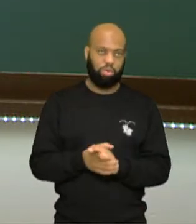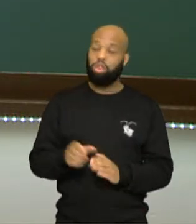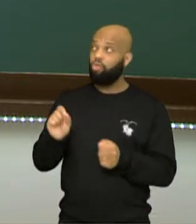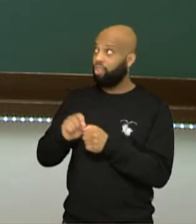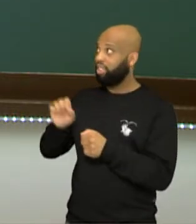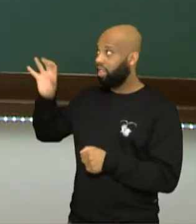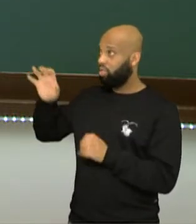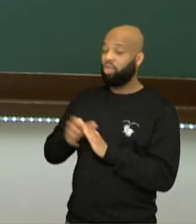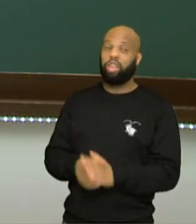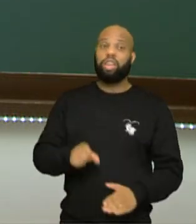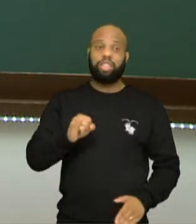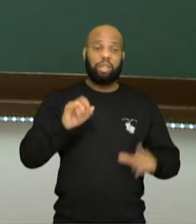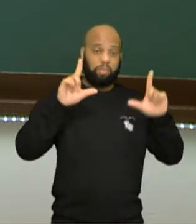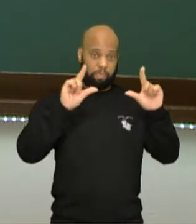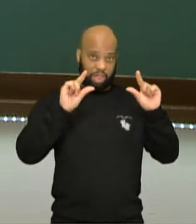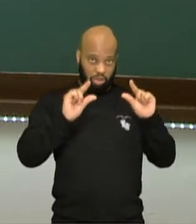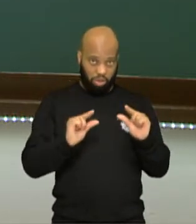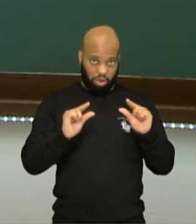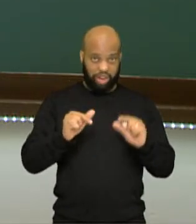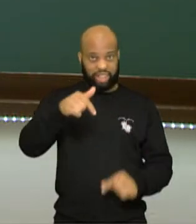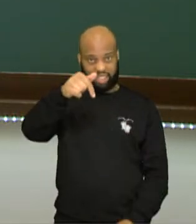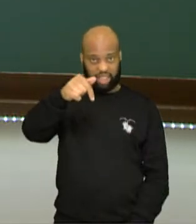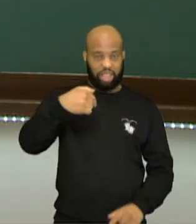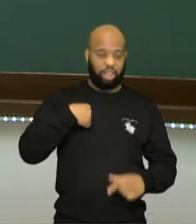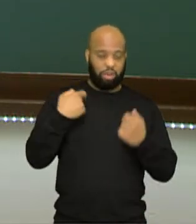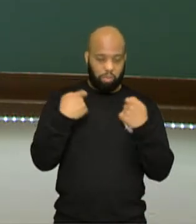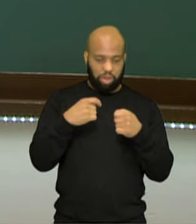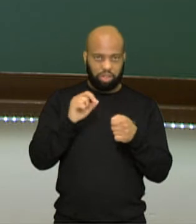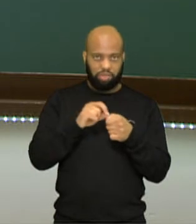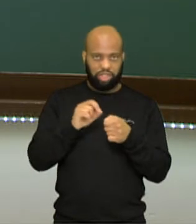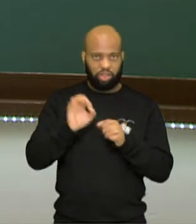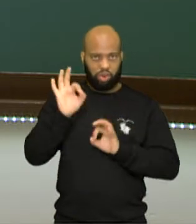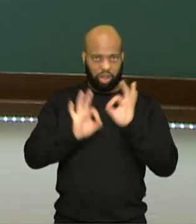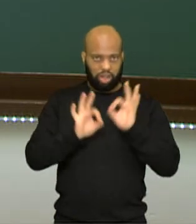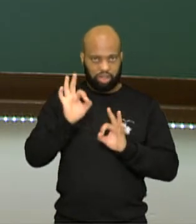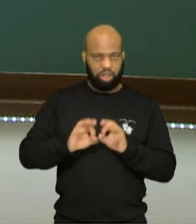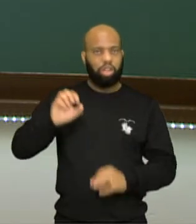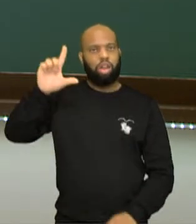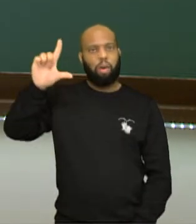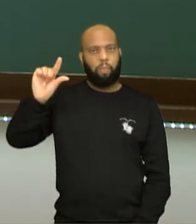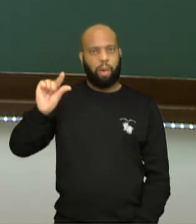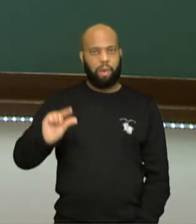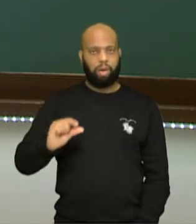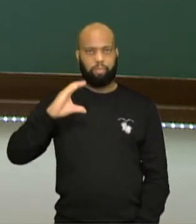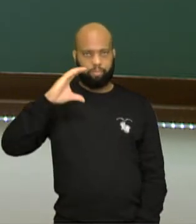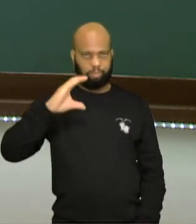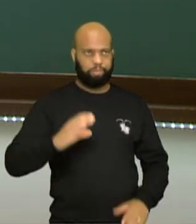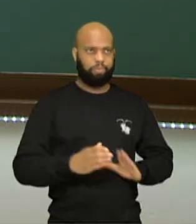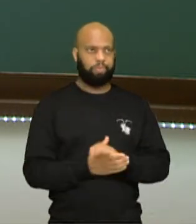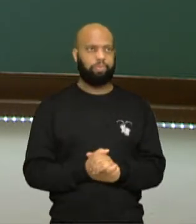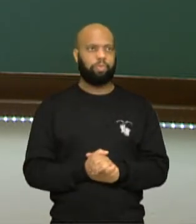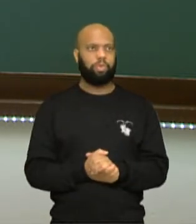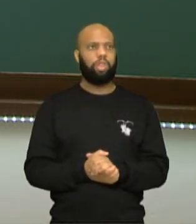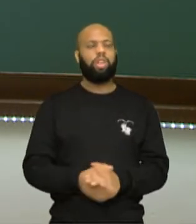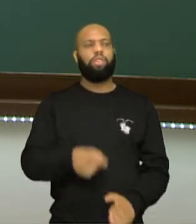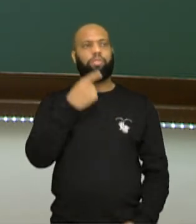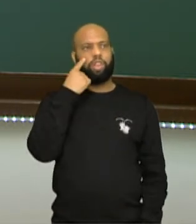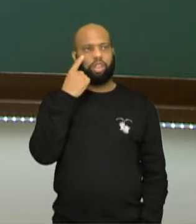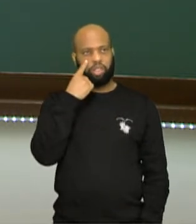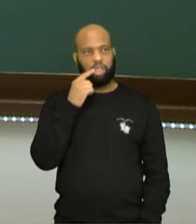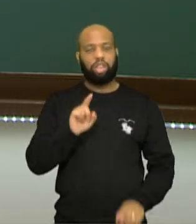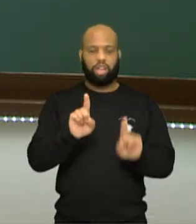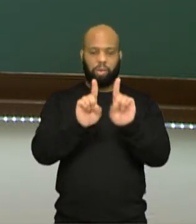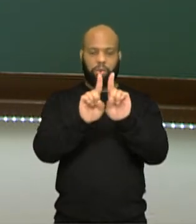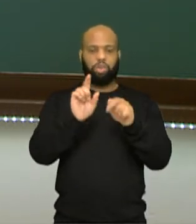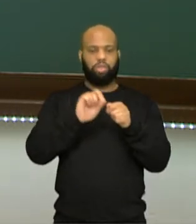quanto menos carga elétrica eu preciso para correr essa posição mais baixa capacitância bom então um capacitor